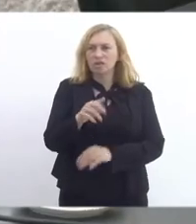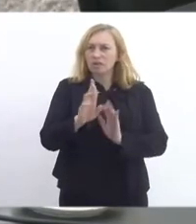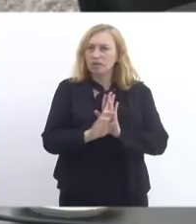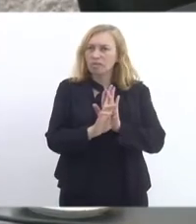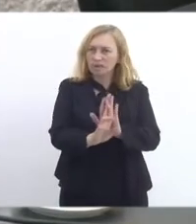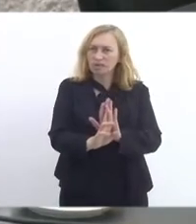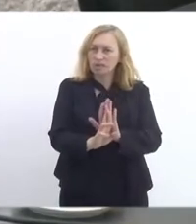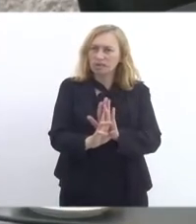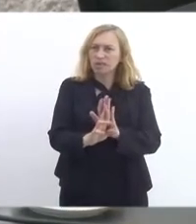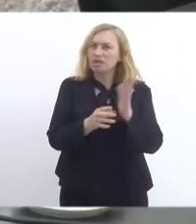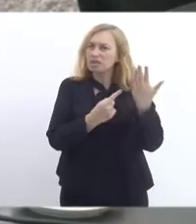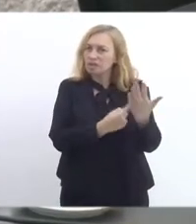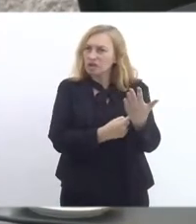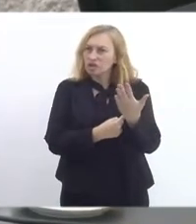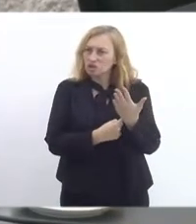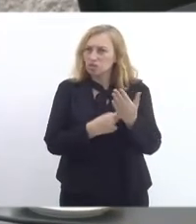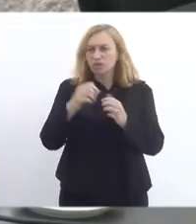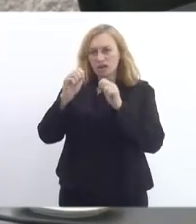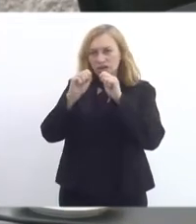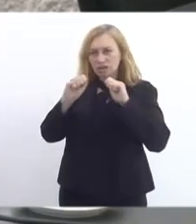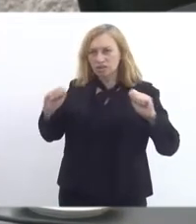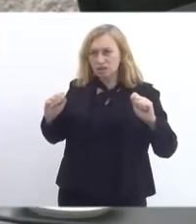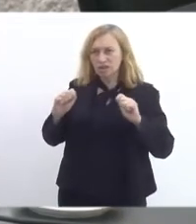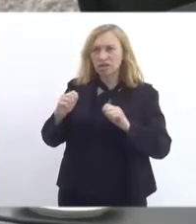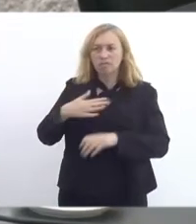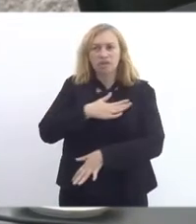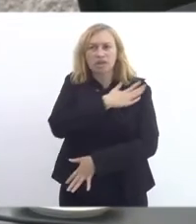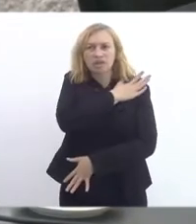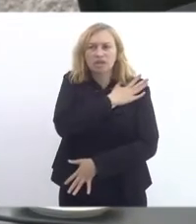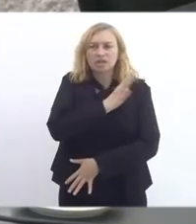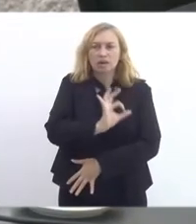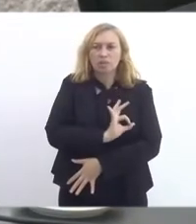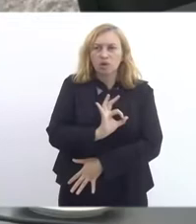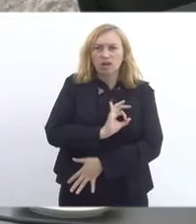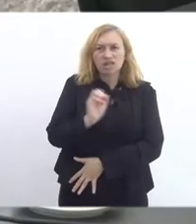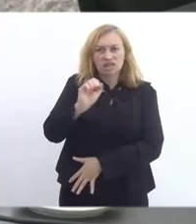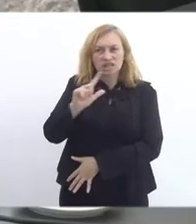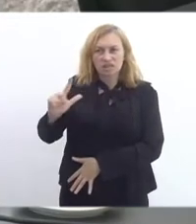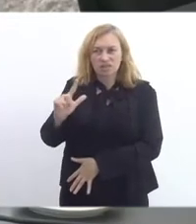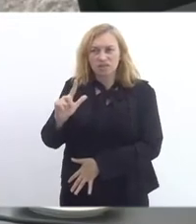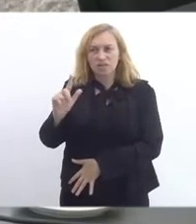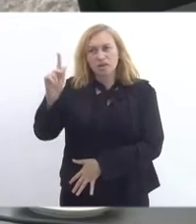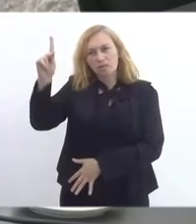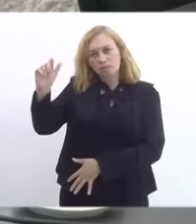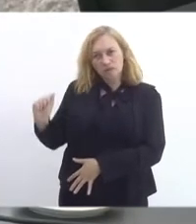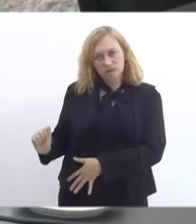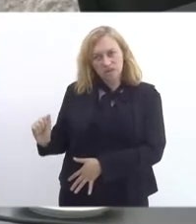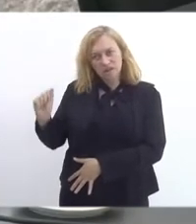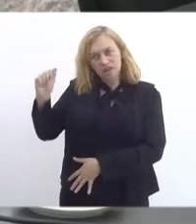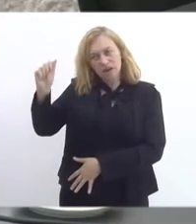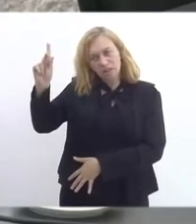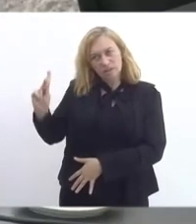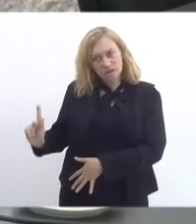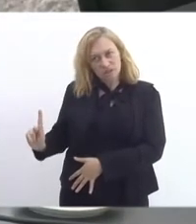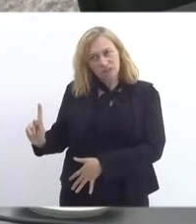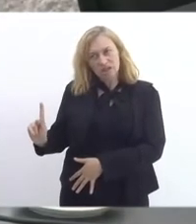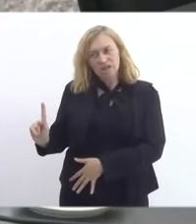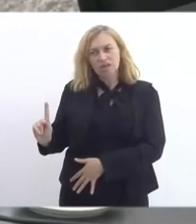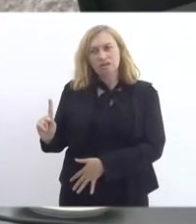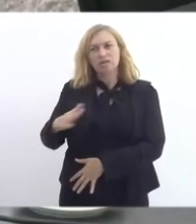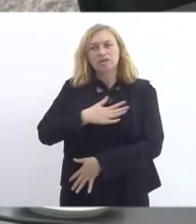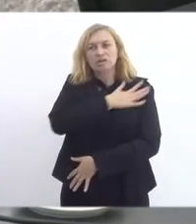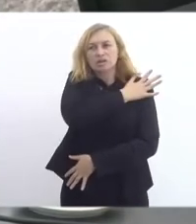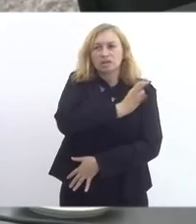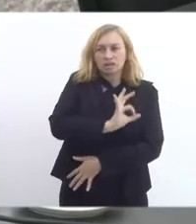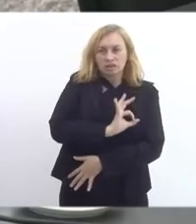que me ajuda, a assessoria militar. Na Polícia Civil, por exemplo, são aposentados para os militares